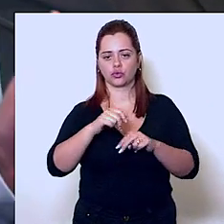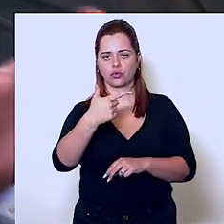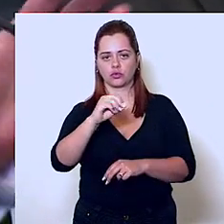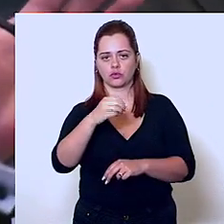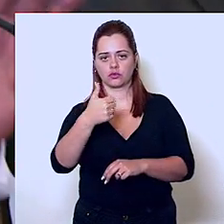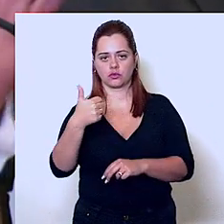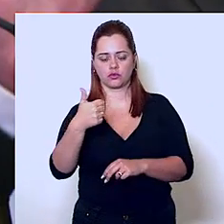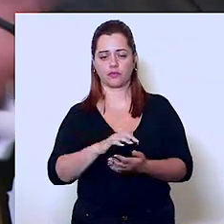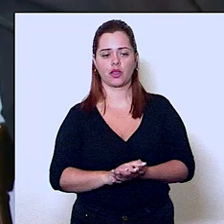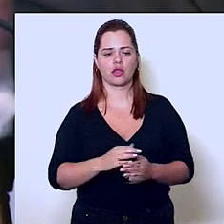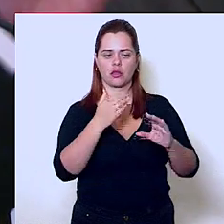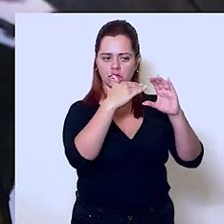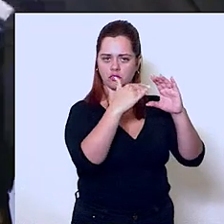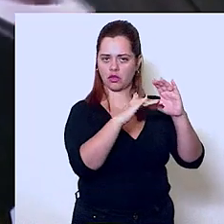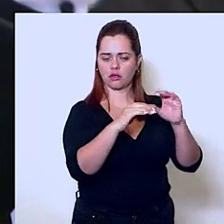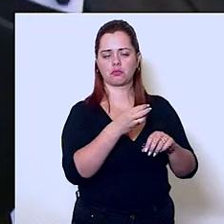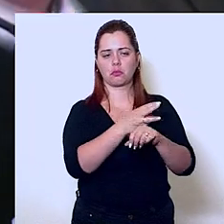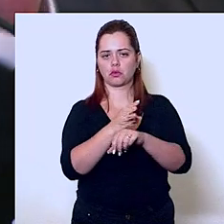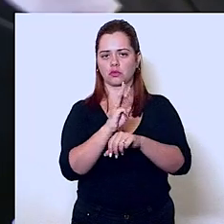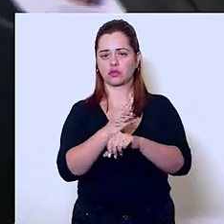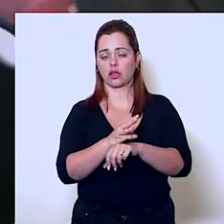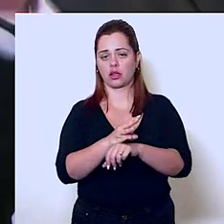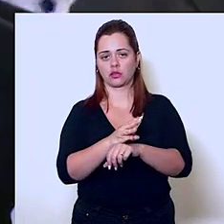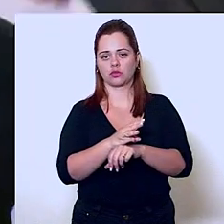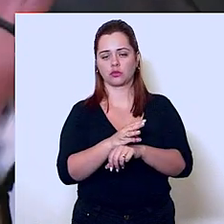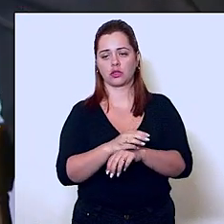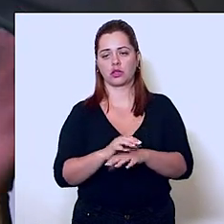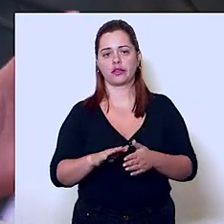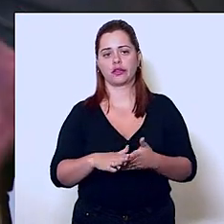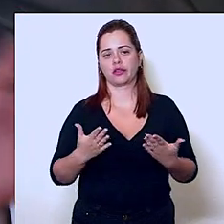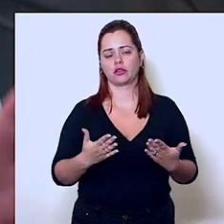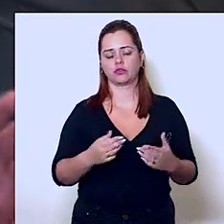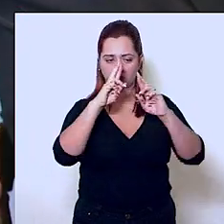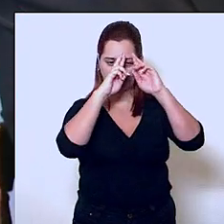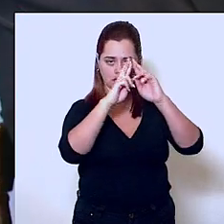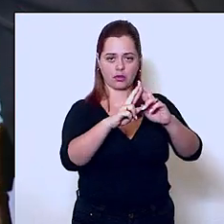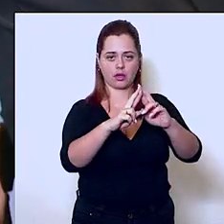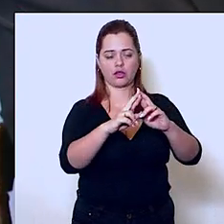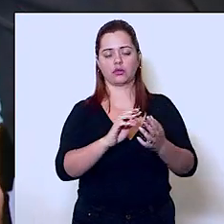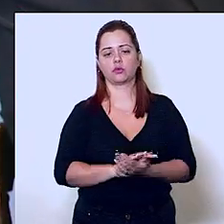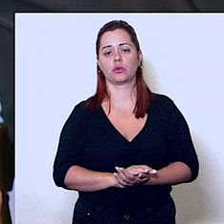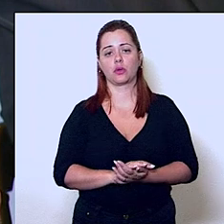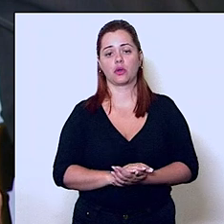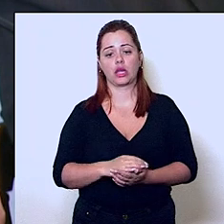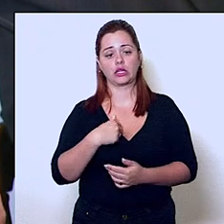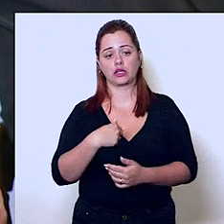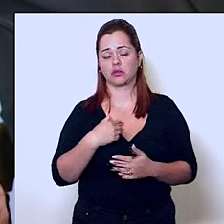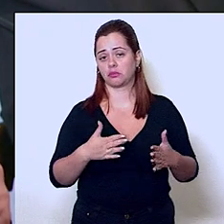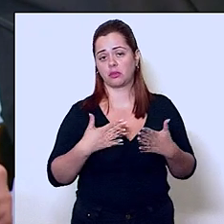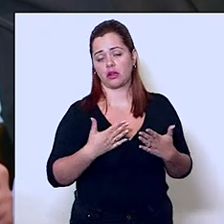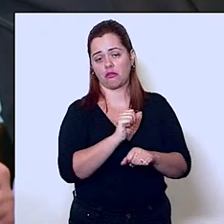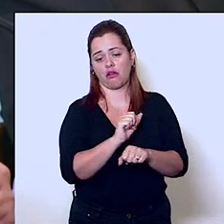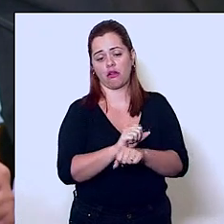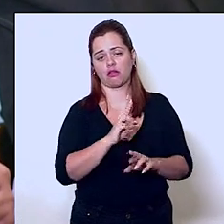aquela coisa, um gesto quase que unidirecional, de respeito, deferência. Não esperava a resposta. A resposta